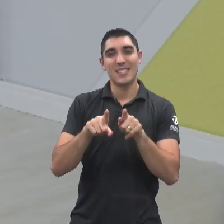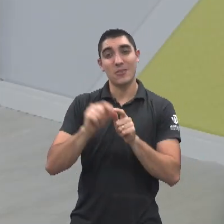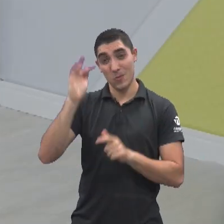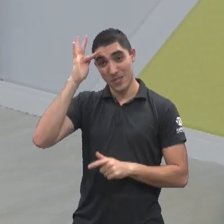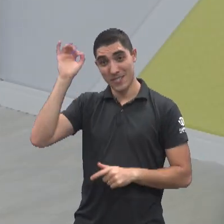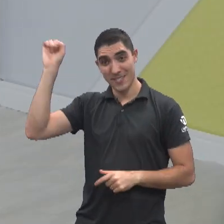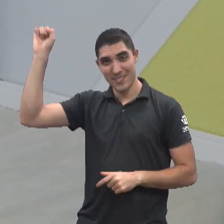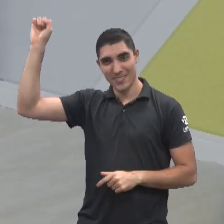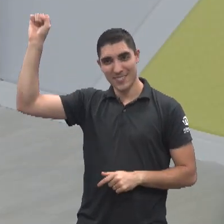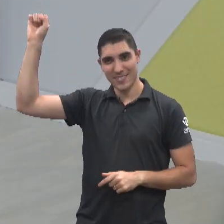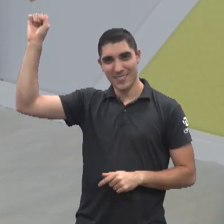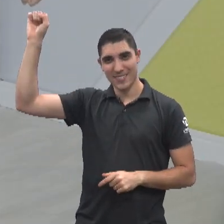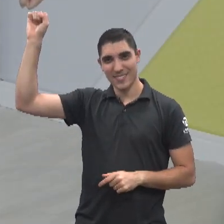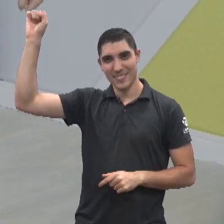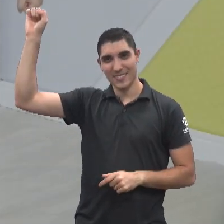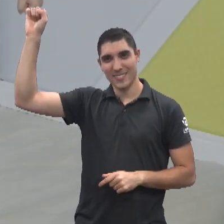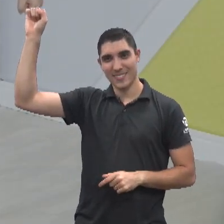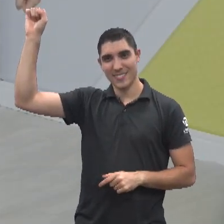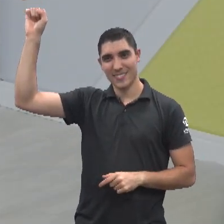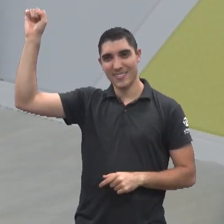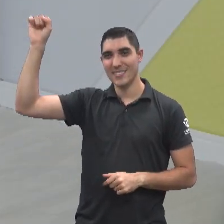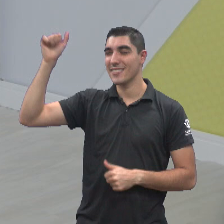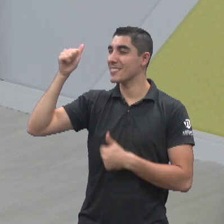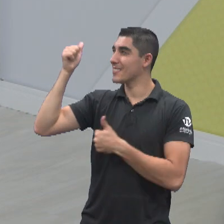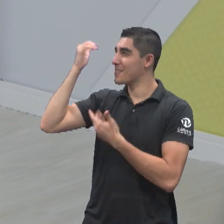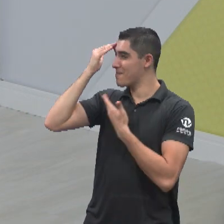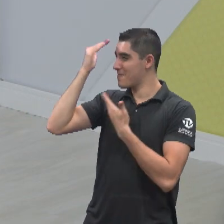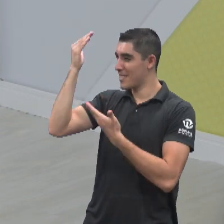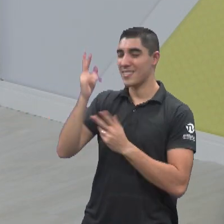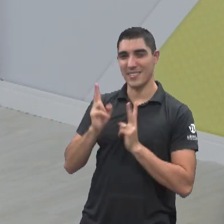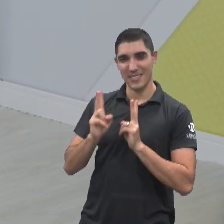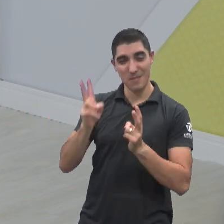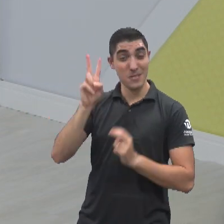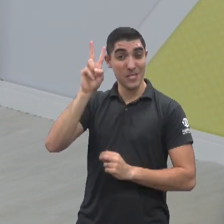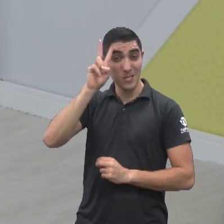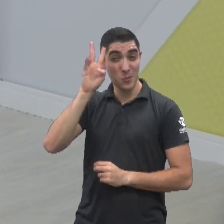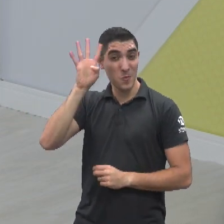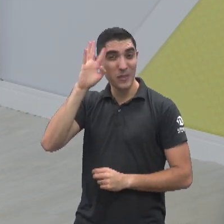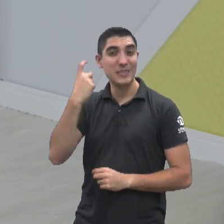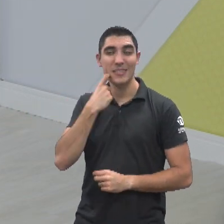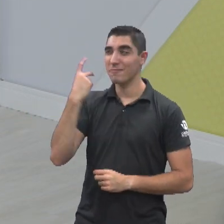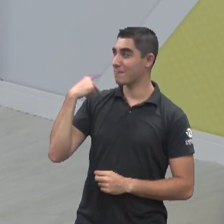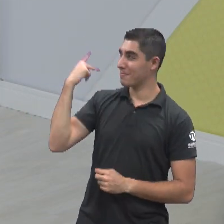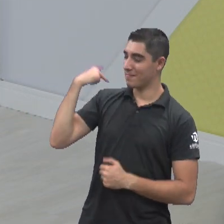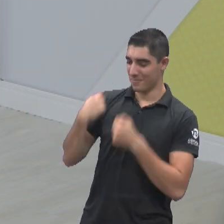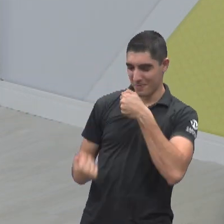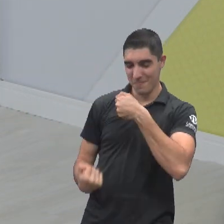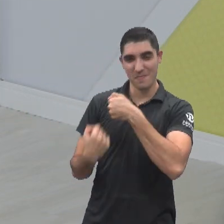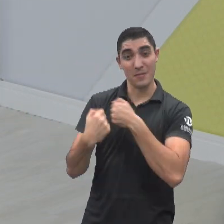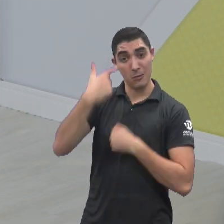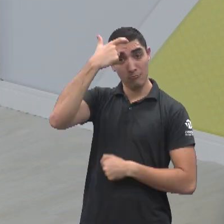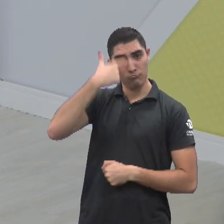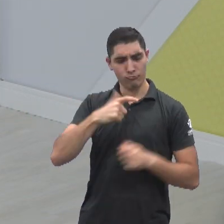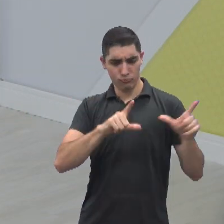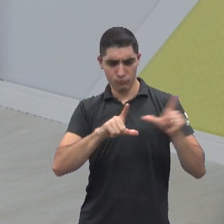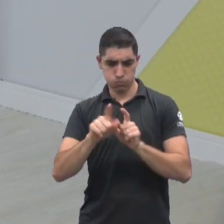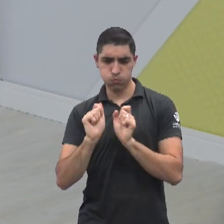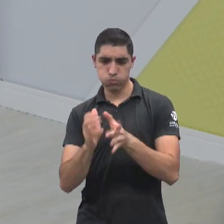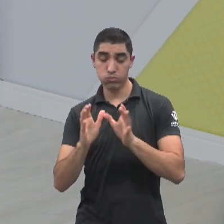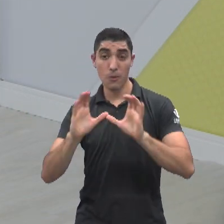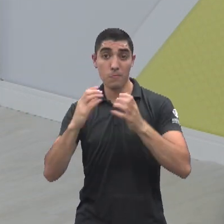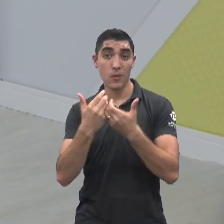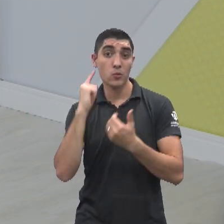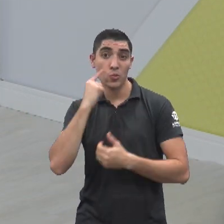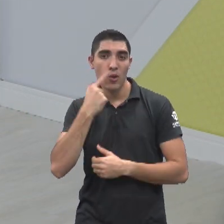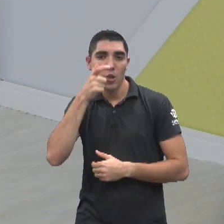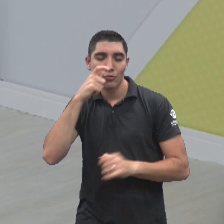grande abraço, hein? Seja sempre muito bem-vindo. Aê, o nosso soquinho maroto de toda segunda, quarta e sexta. O Luizão que sempre leva a informação para a comunidade